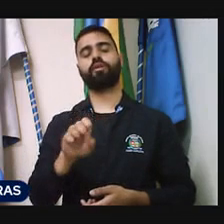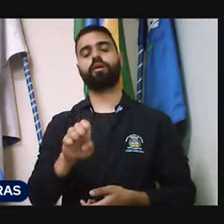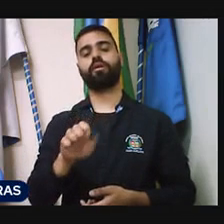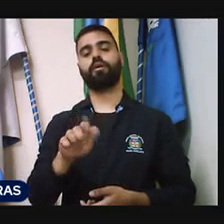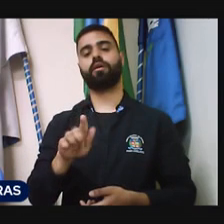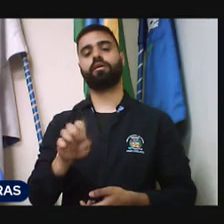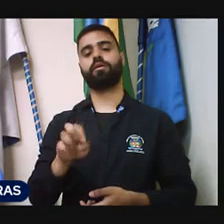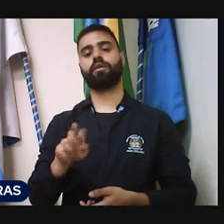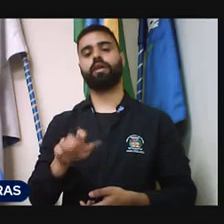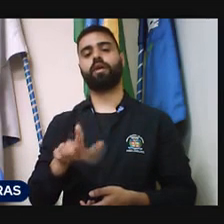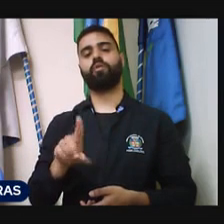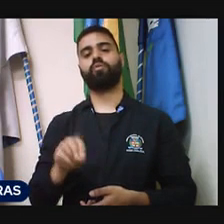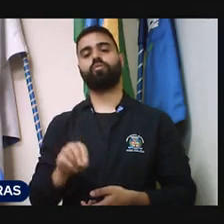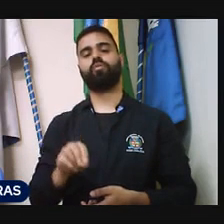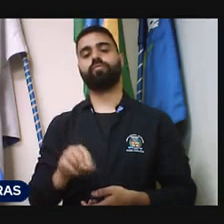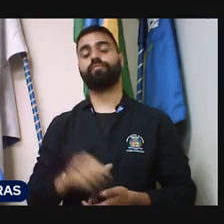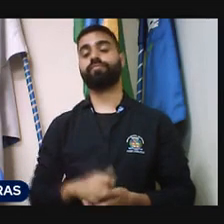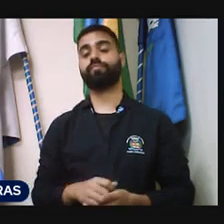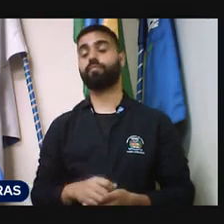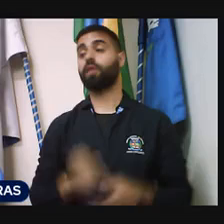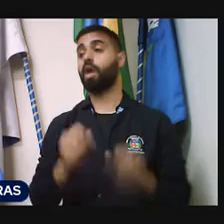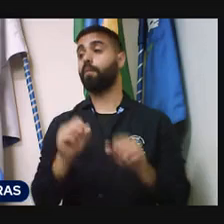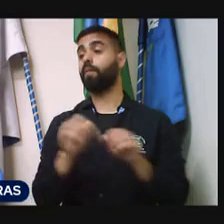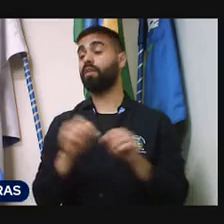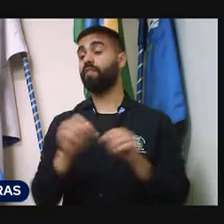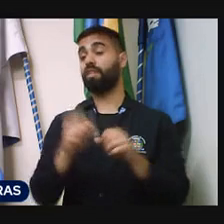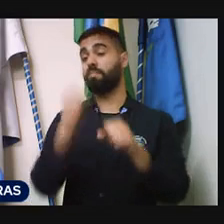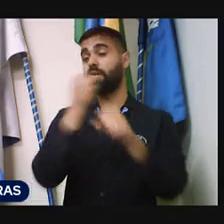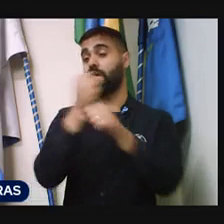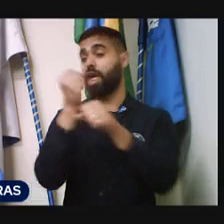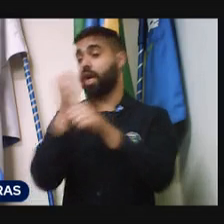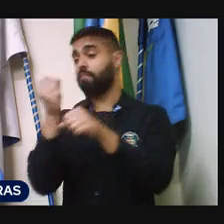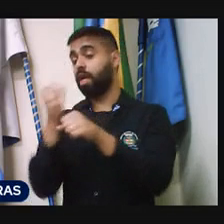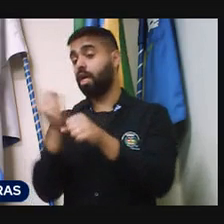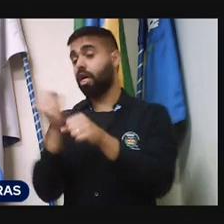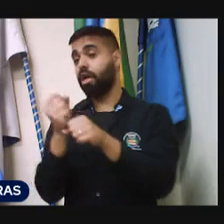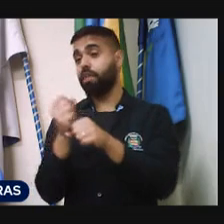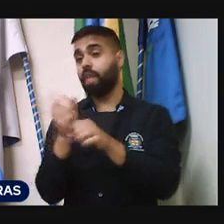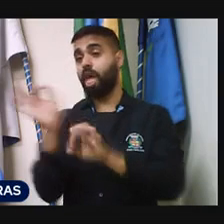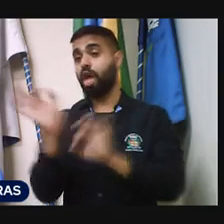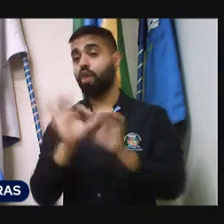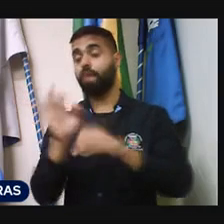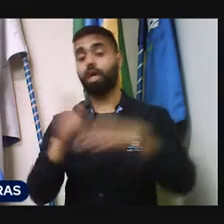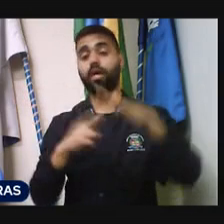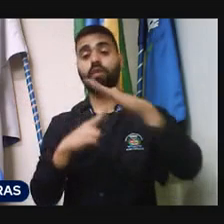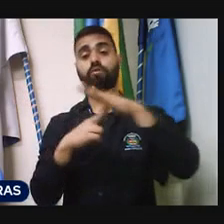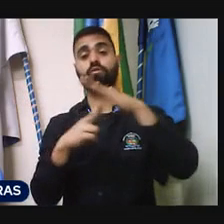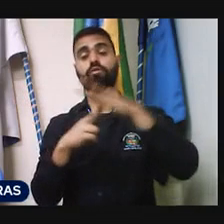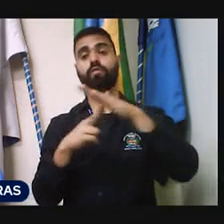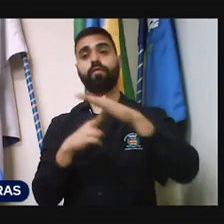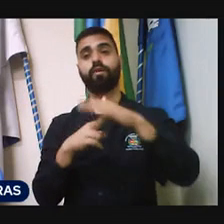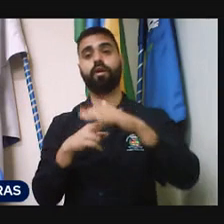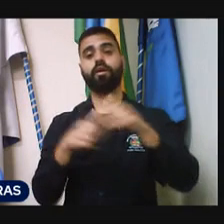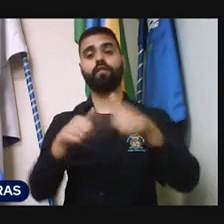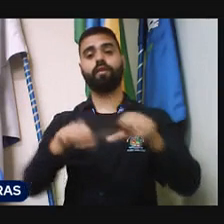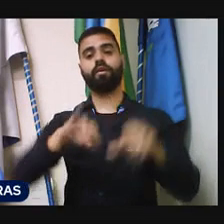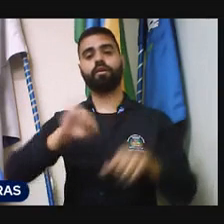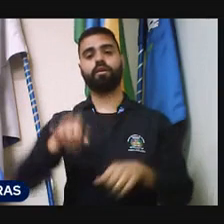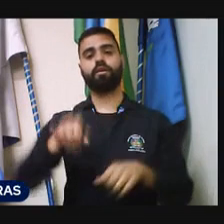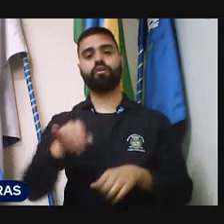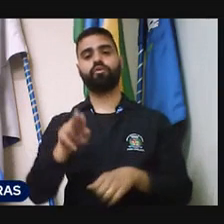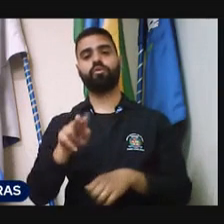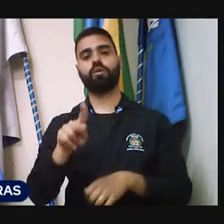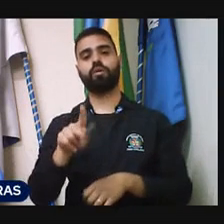realiza com a máxima urgência uma extensa reforma e revitalização do terminal rodoviário do distrito de Barão de